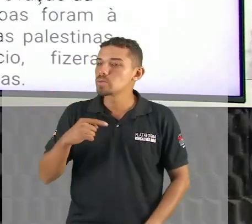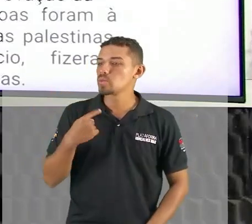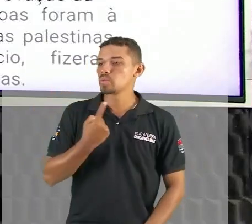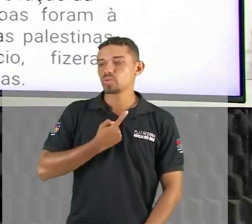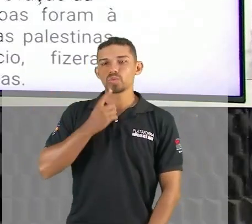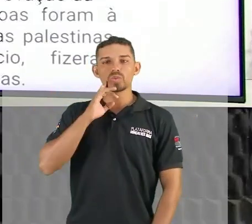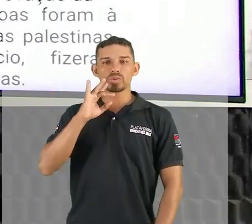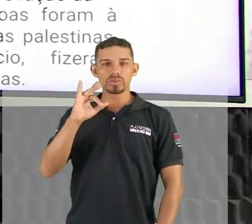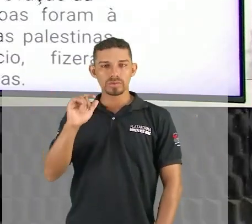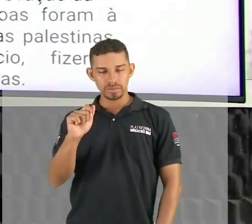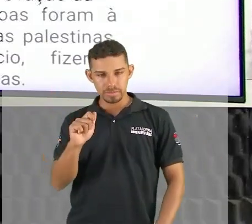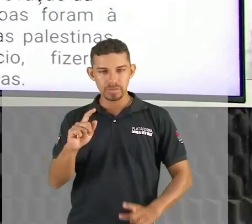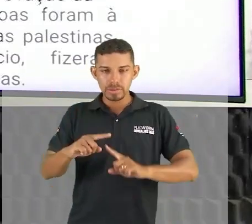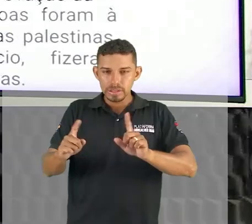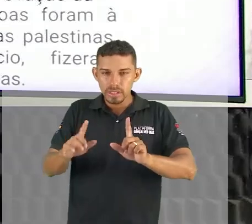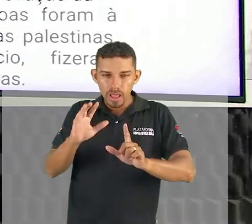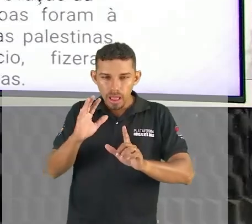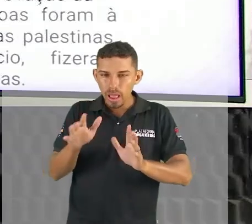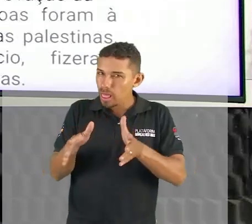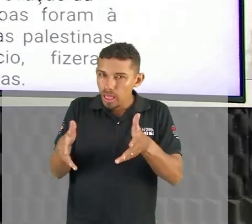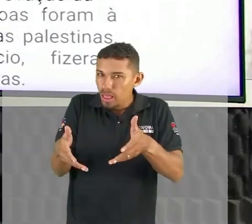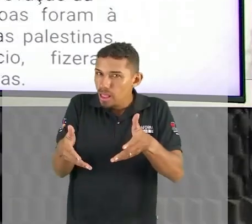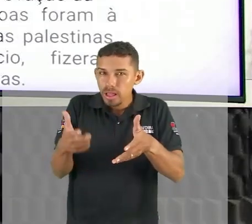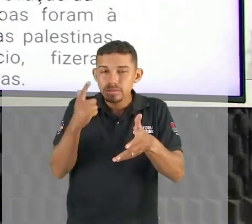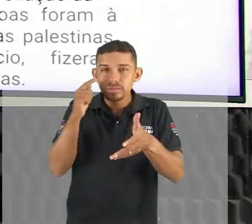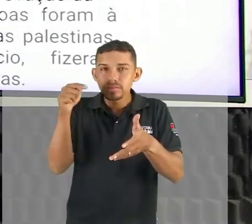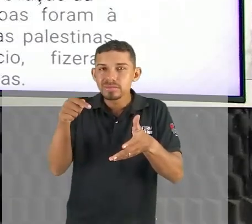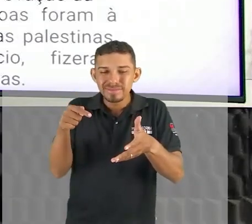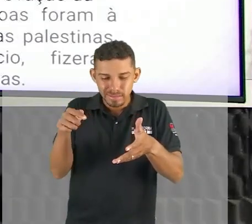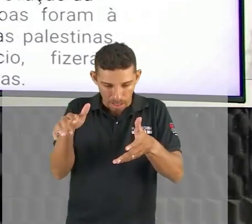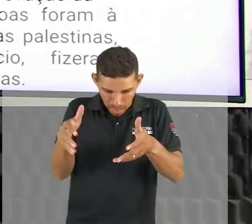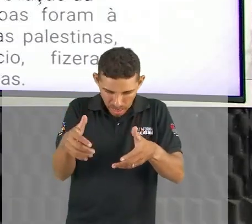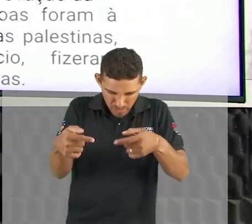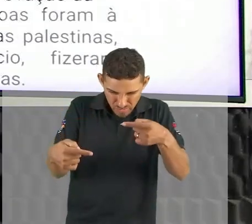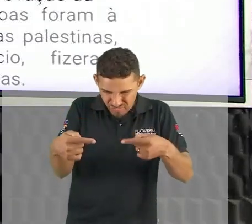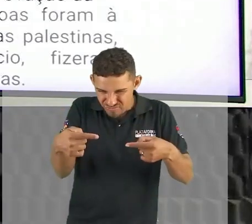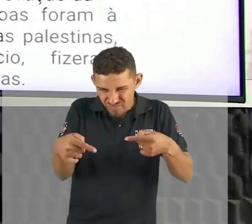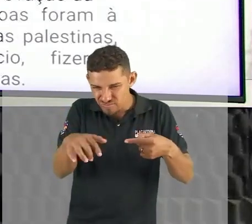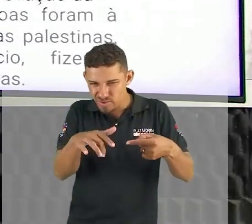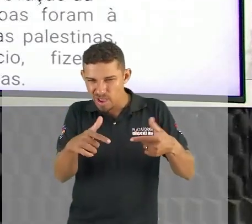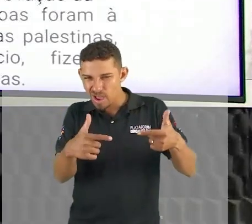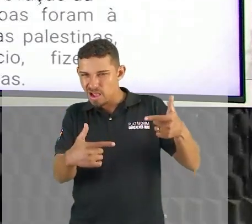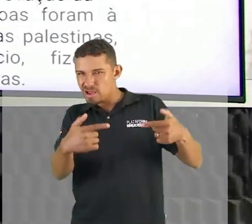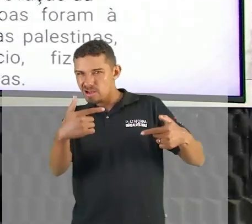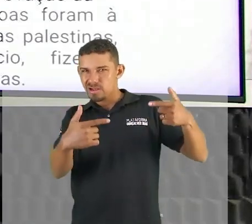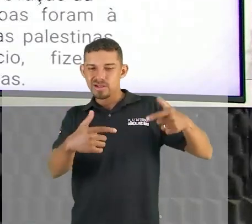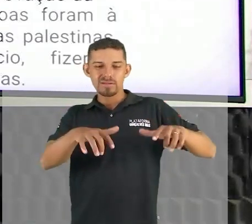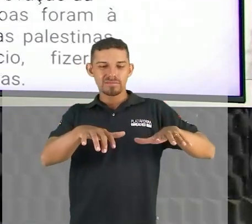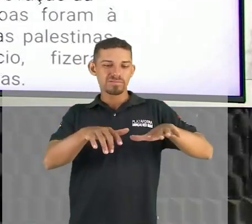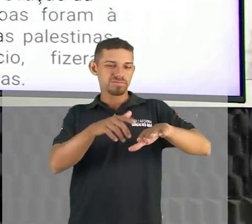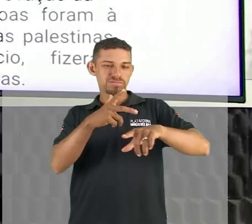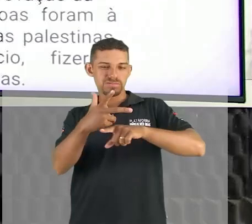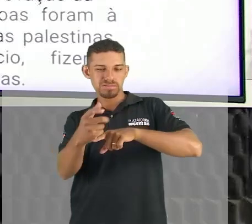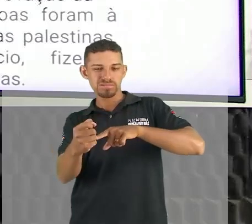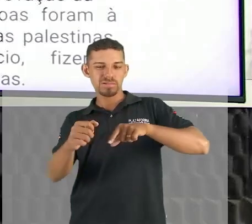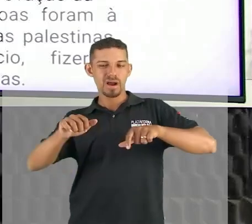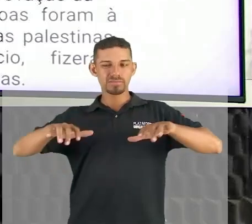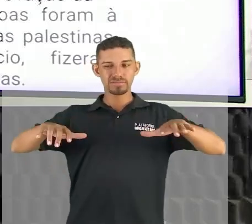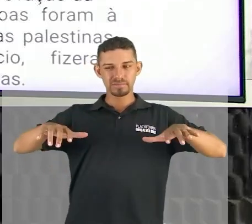nossos dias, consubstanciada exatamente pela própria guerra, pela própria disputa ali,